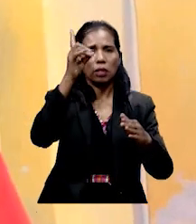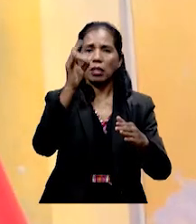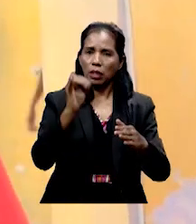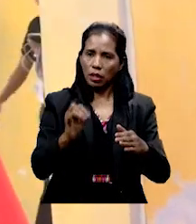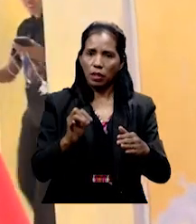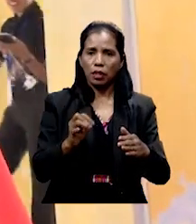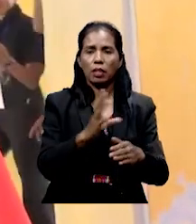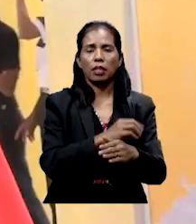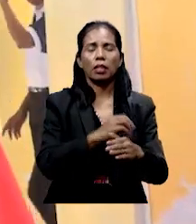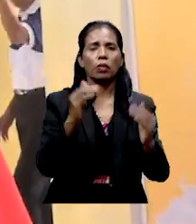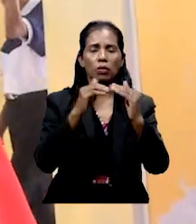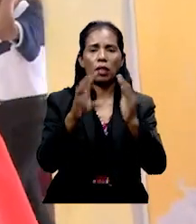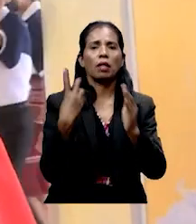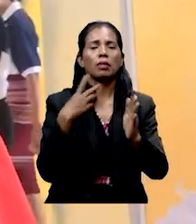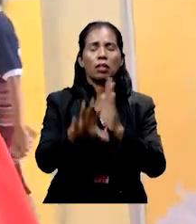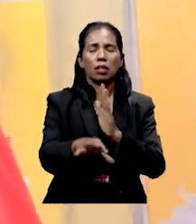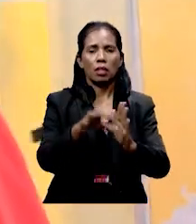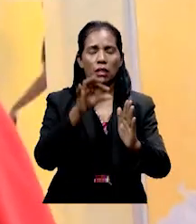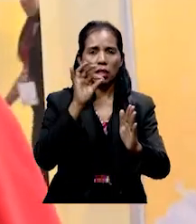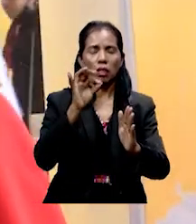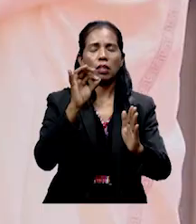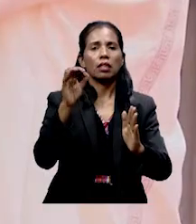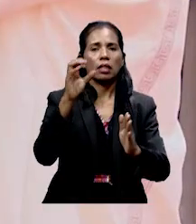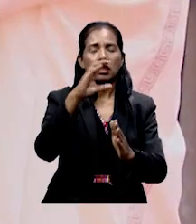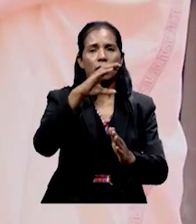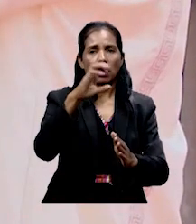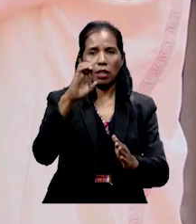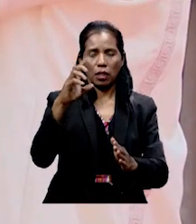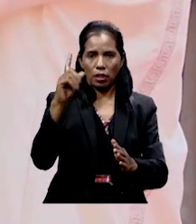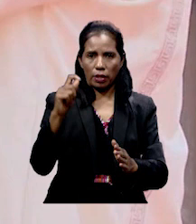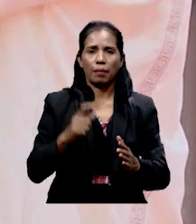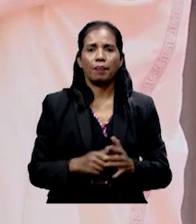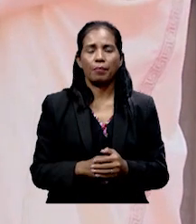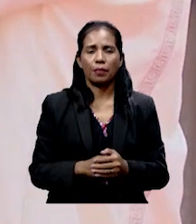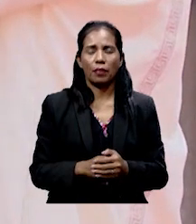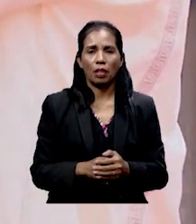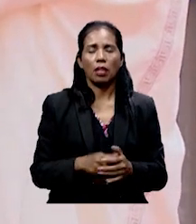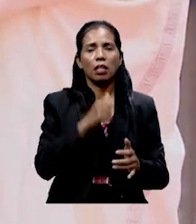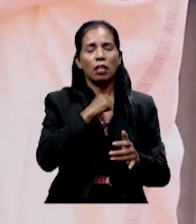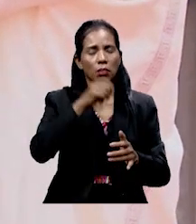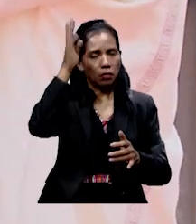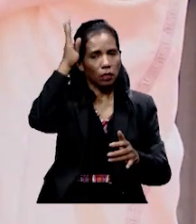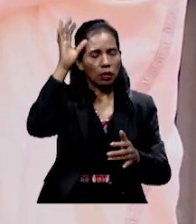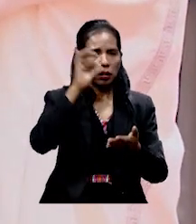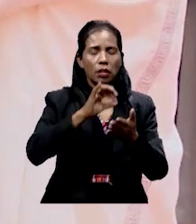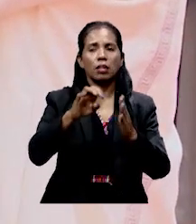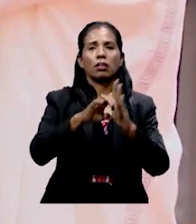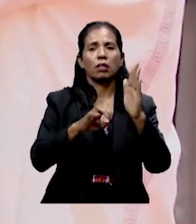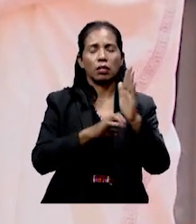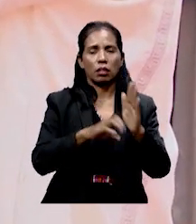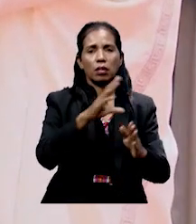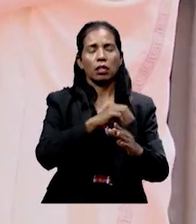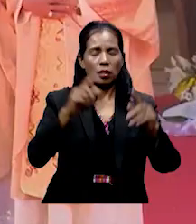se e a Hili, secretário executivo vai fazer isso para. Antes né, Dom Leandro Max secretário executivo Conferência